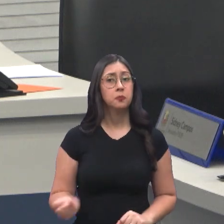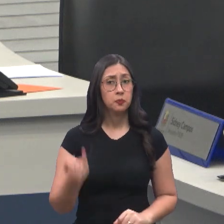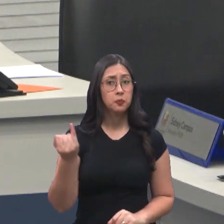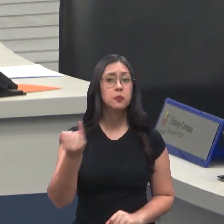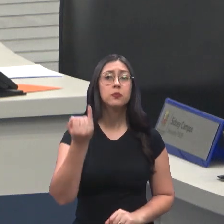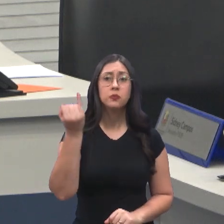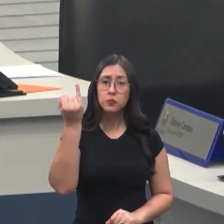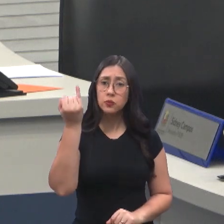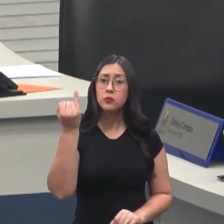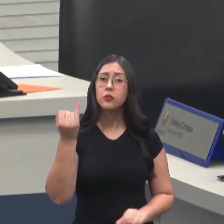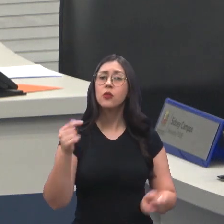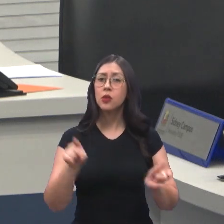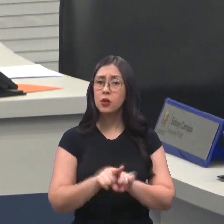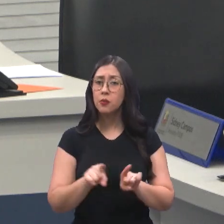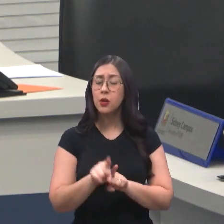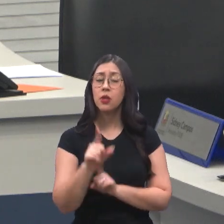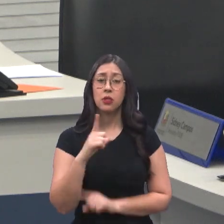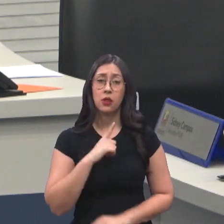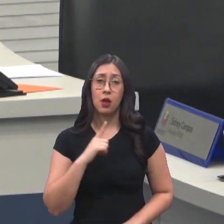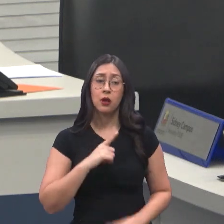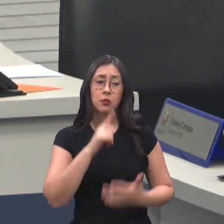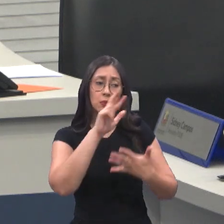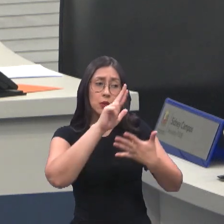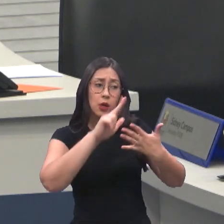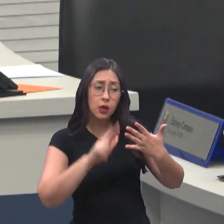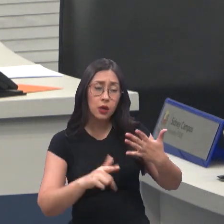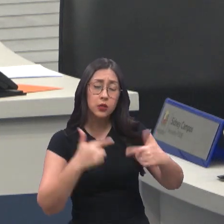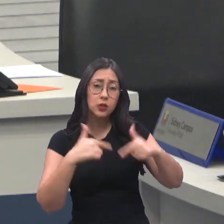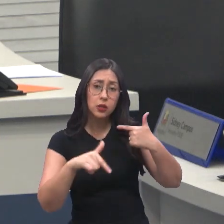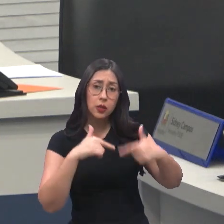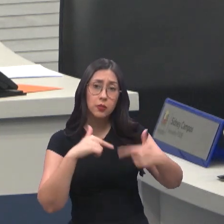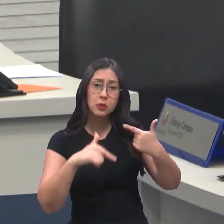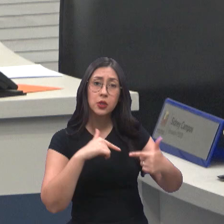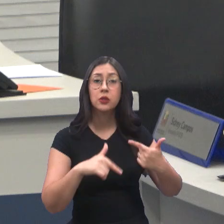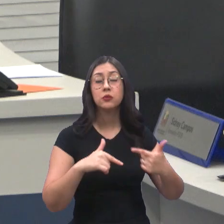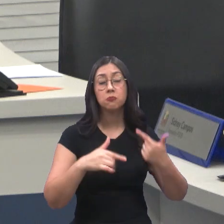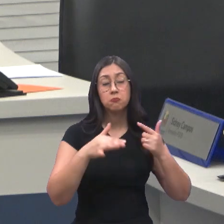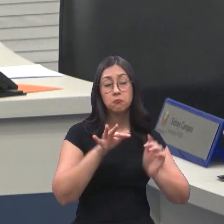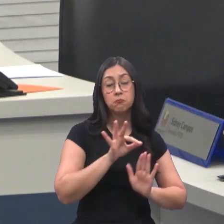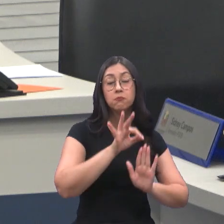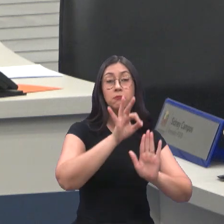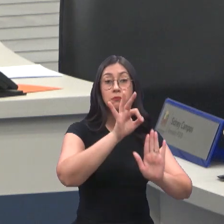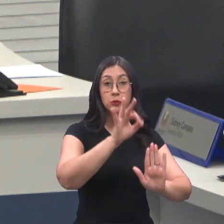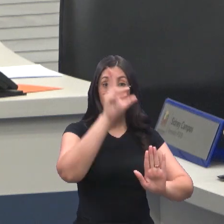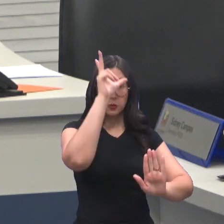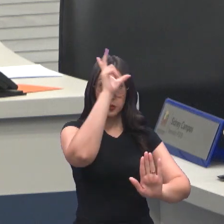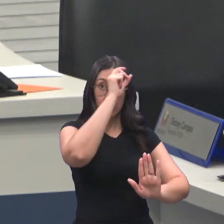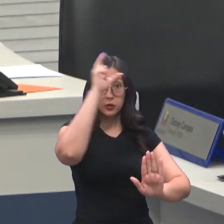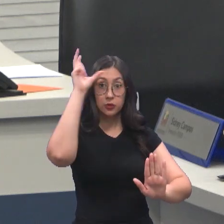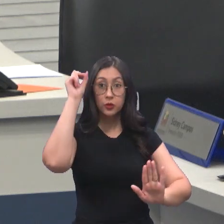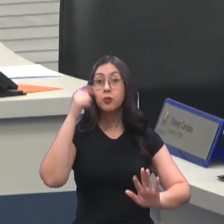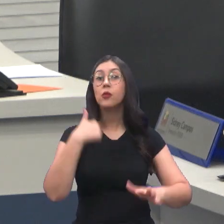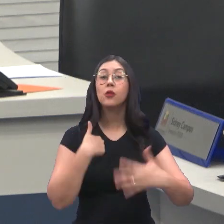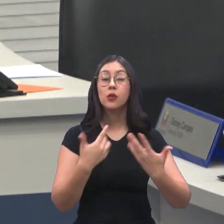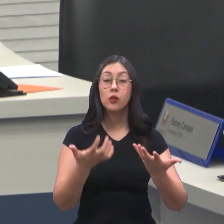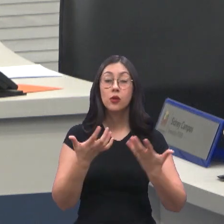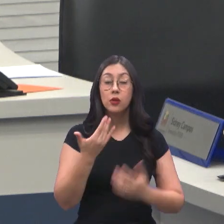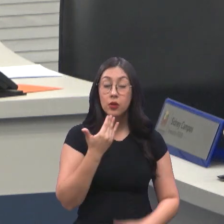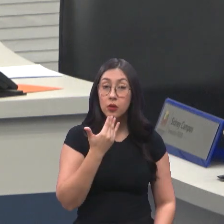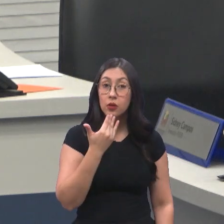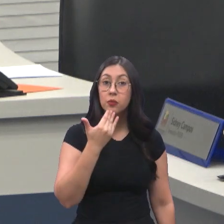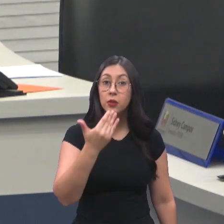leva também algumas demandas do nosso trabalho para o governo da cidade. Pedir aqui que libere